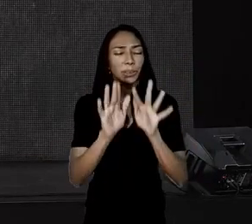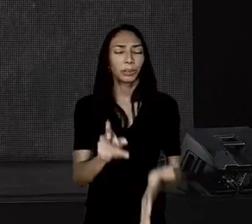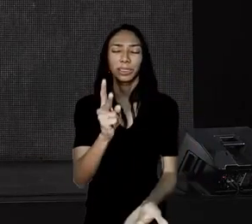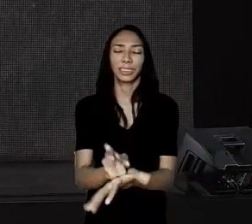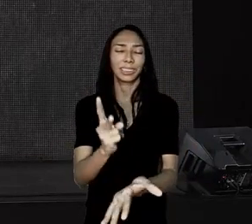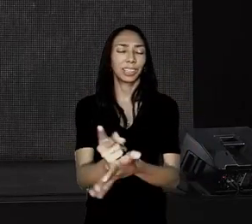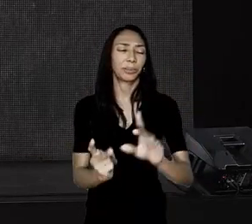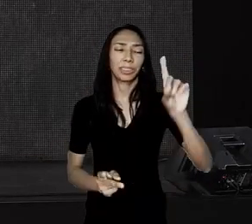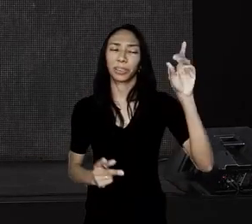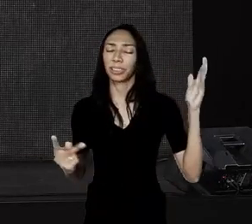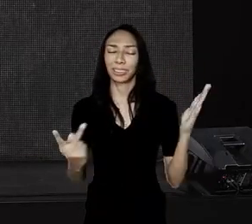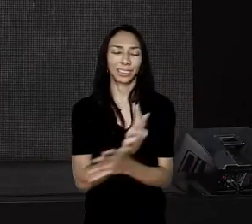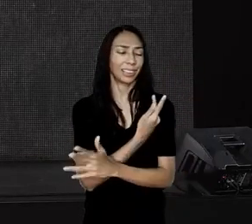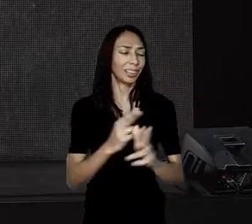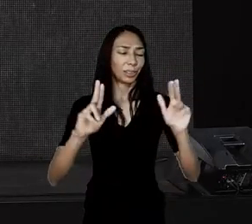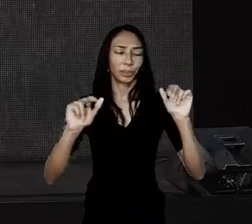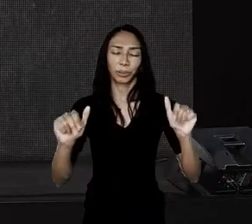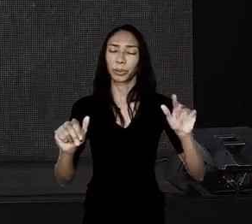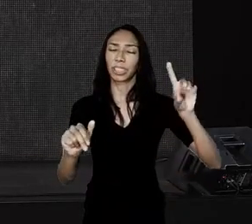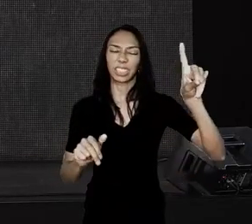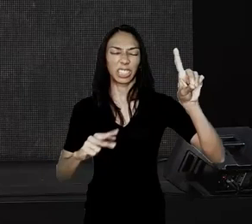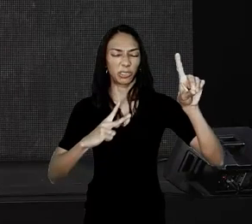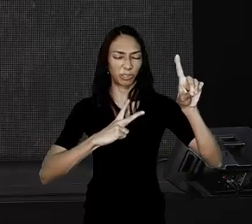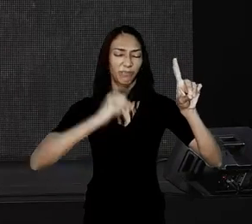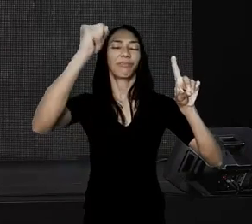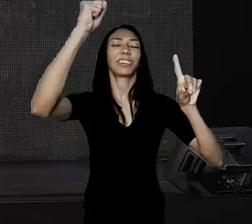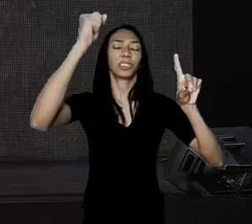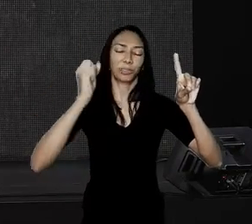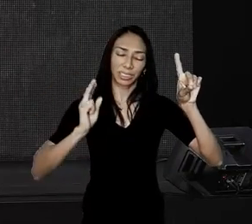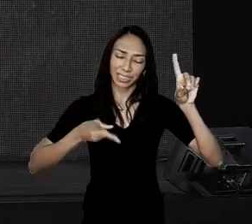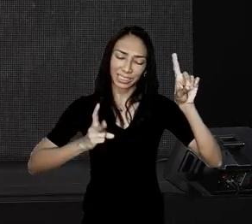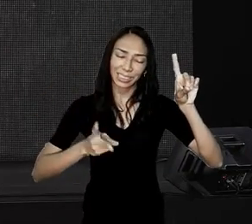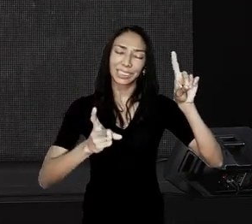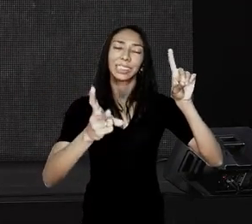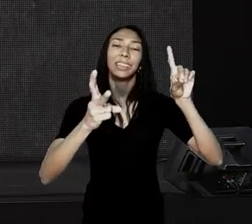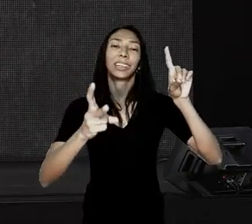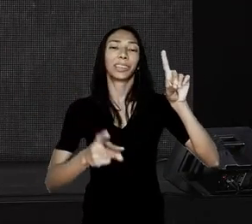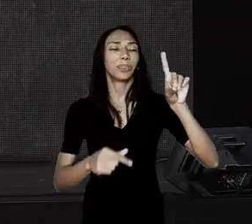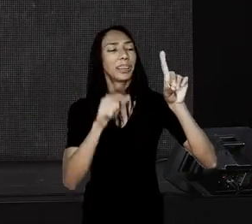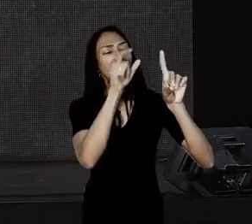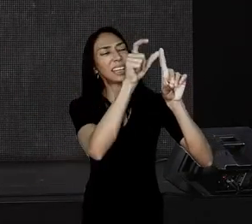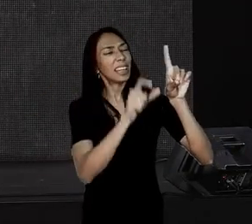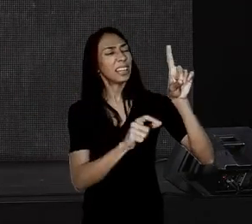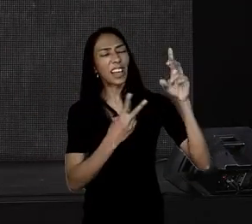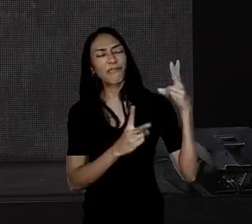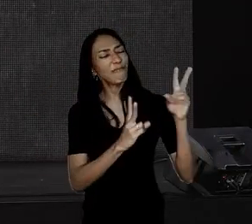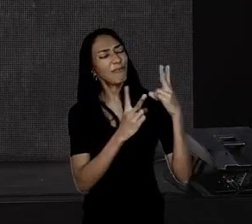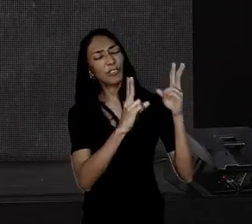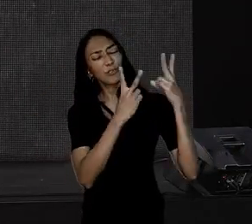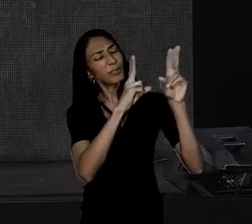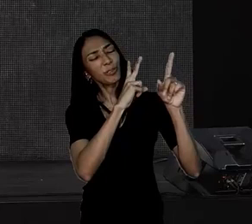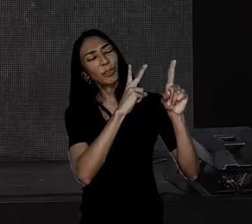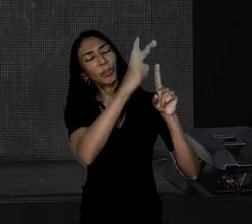não falha, Ele nunca perdeu uma batalha. Você sabe do que mais? Você já começou do lado vitorioso.